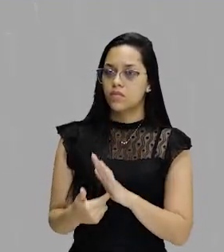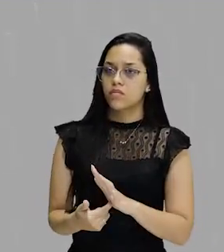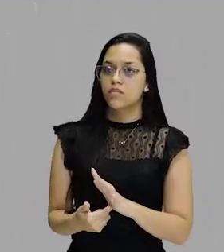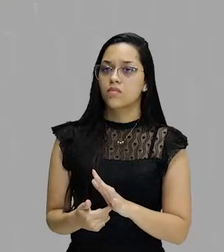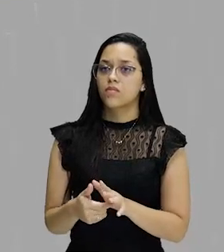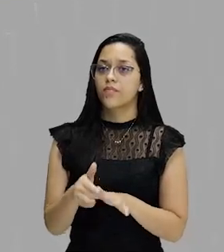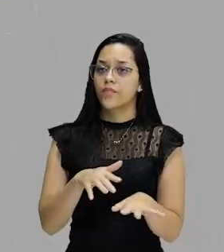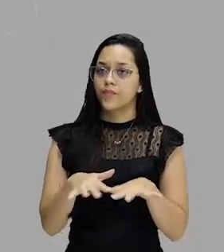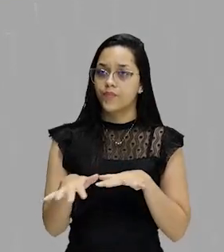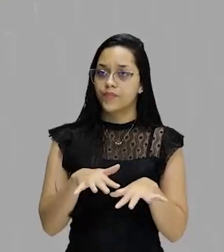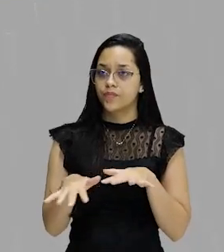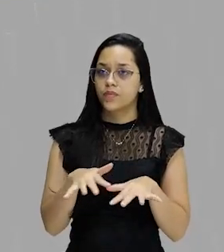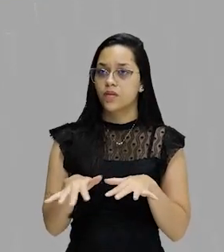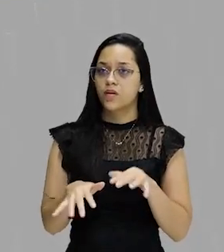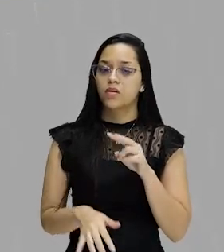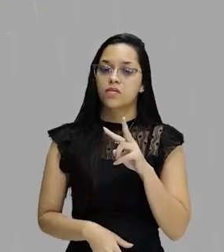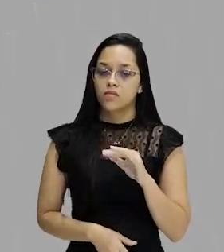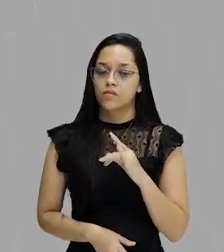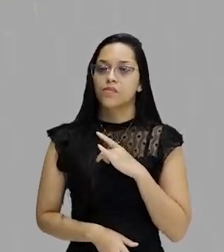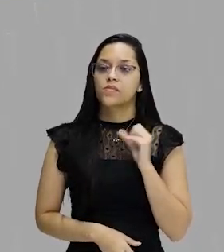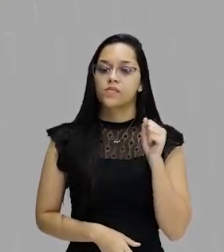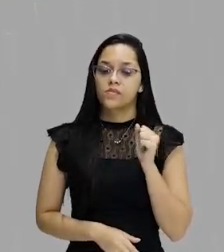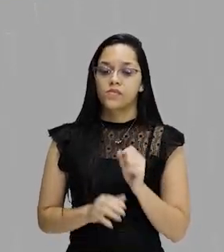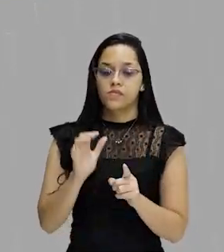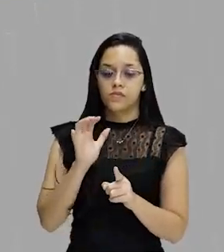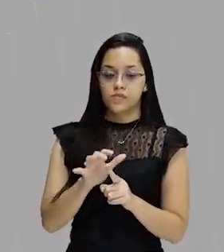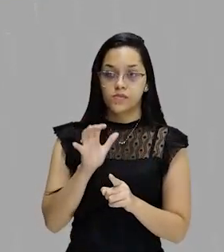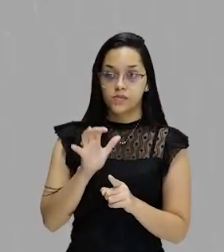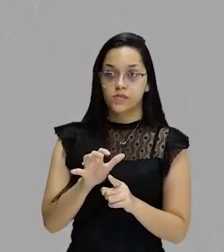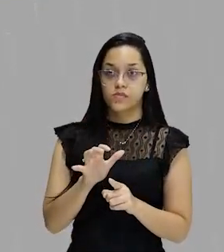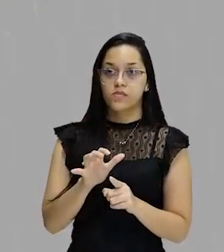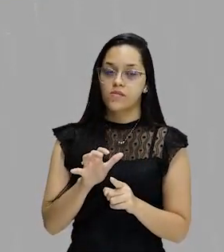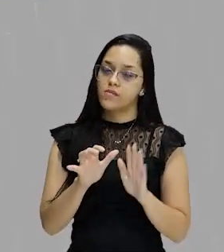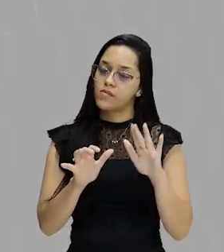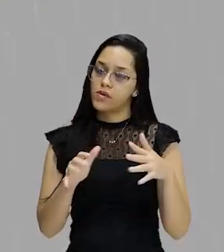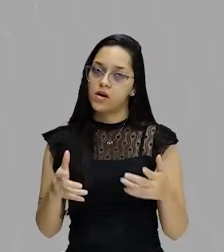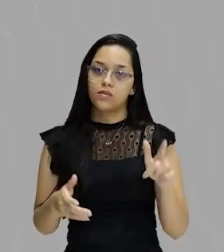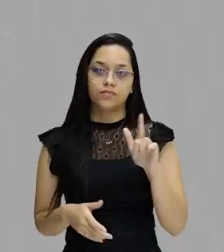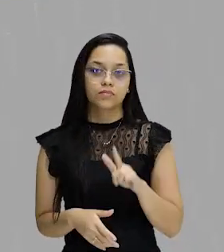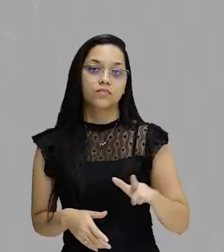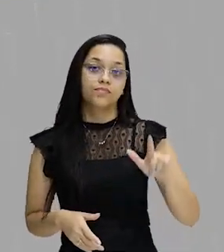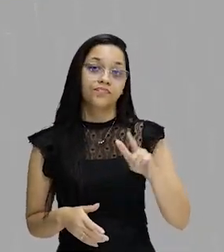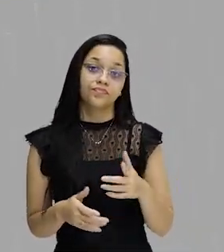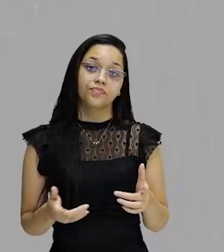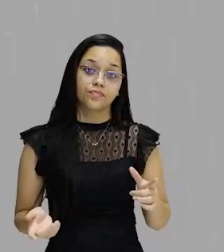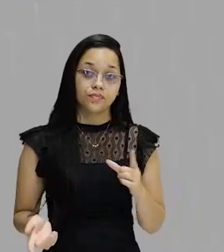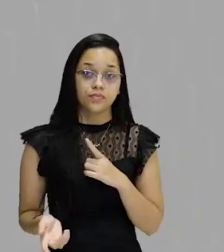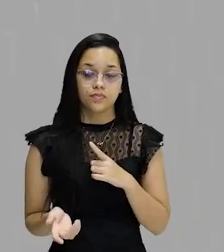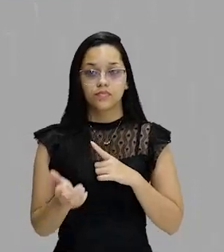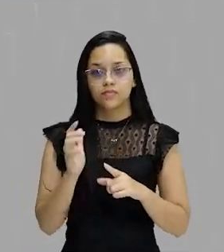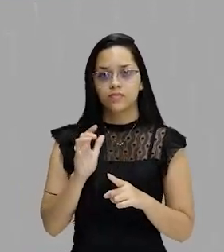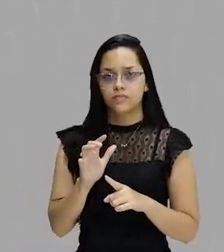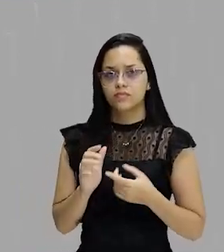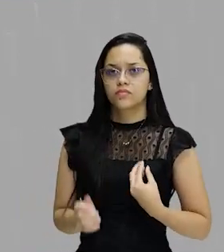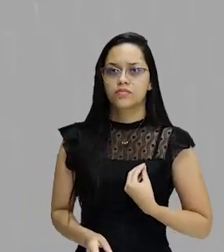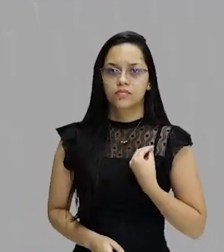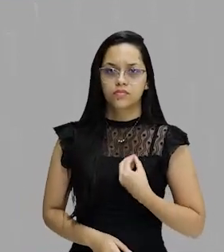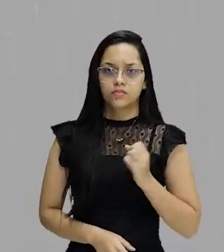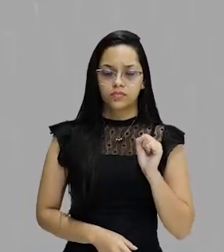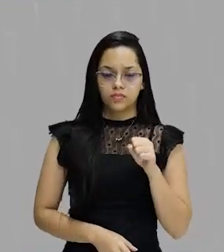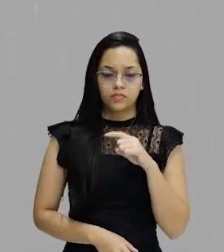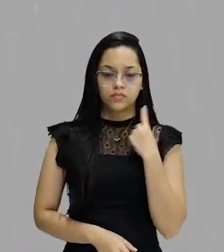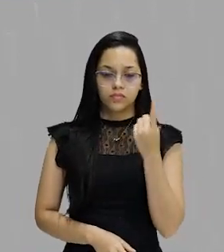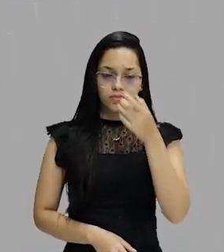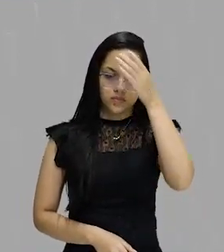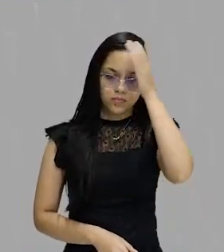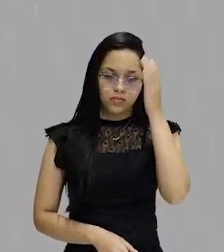são movimentos que vão trazer influências estrangeiras, é lógico, influências estrangeiras vão estar presentes na nossa